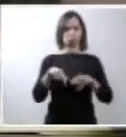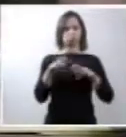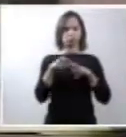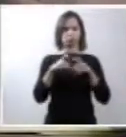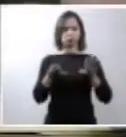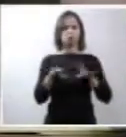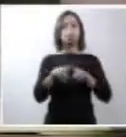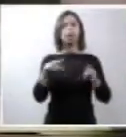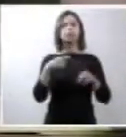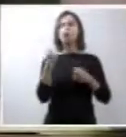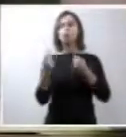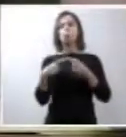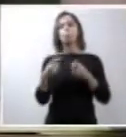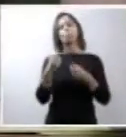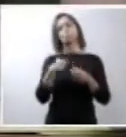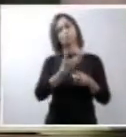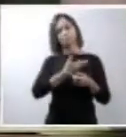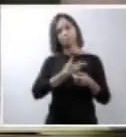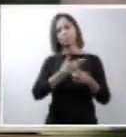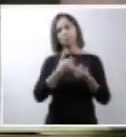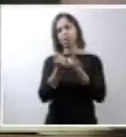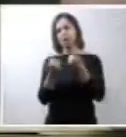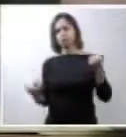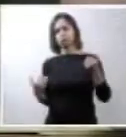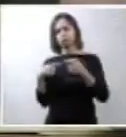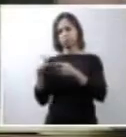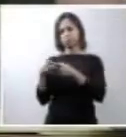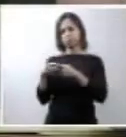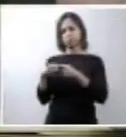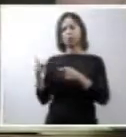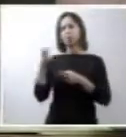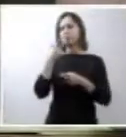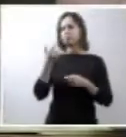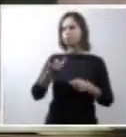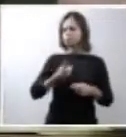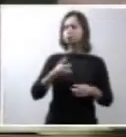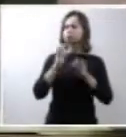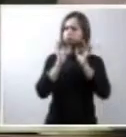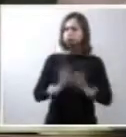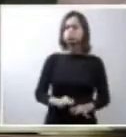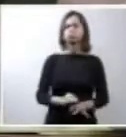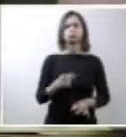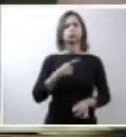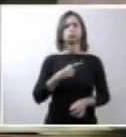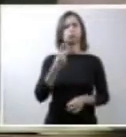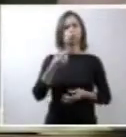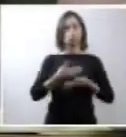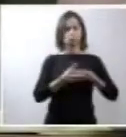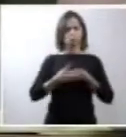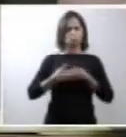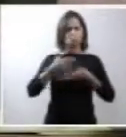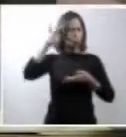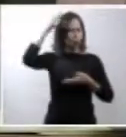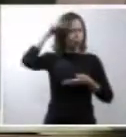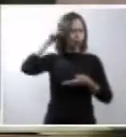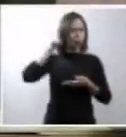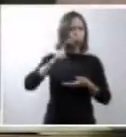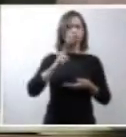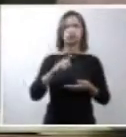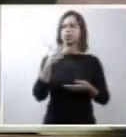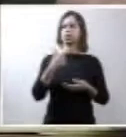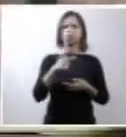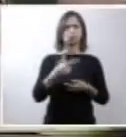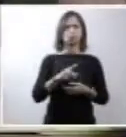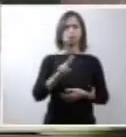debate afirmam que um feto com anencefalia não possui